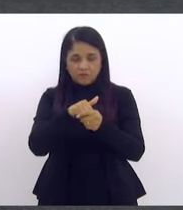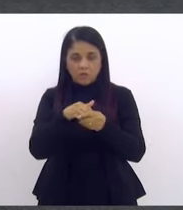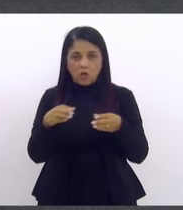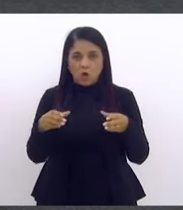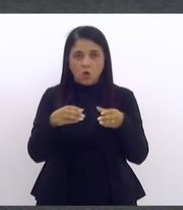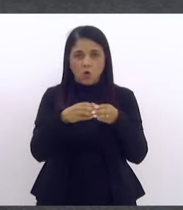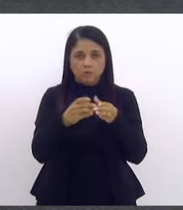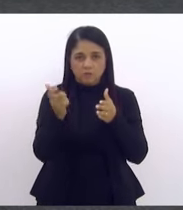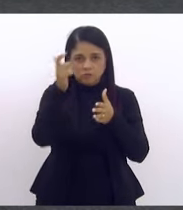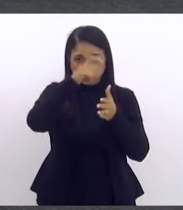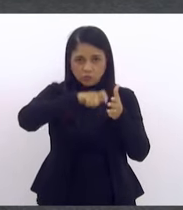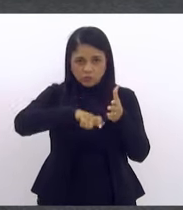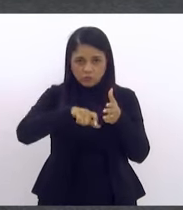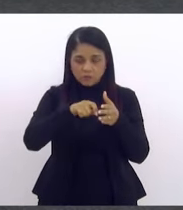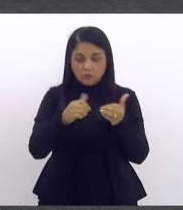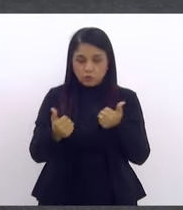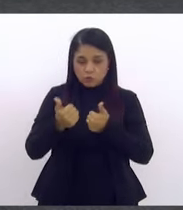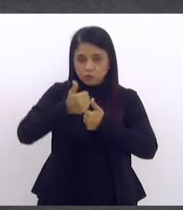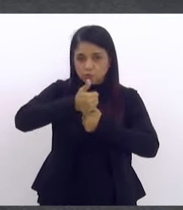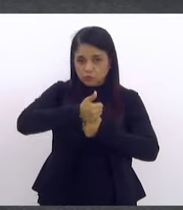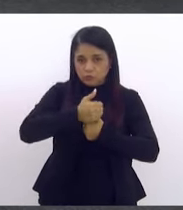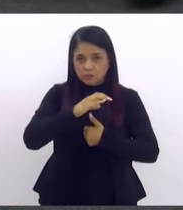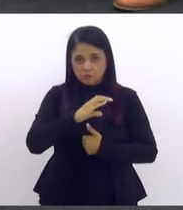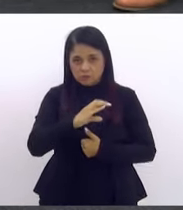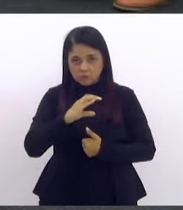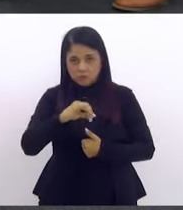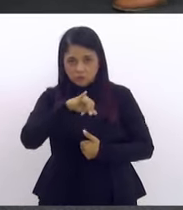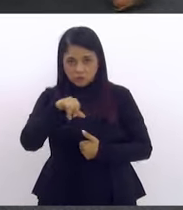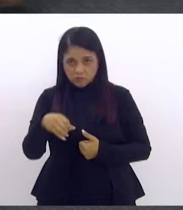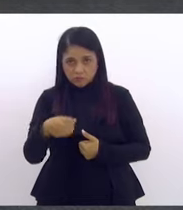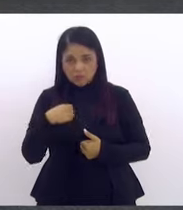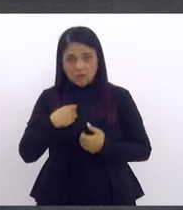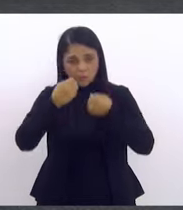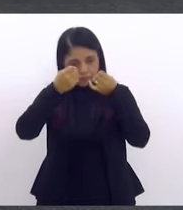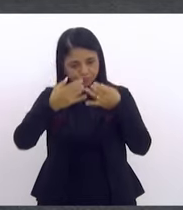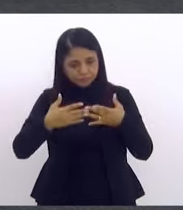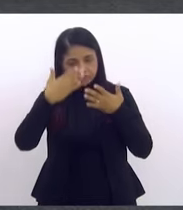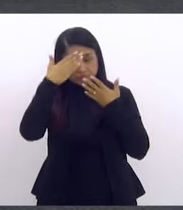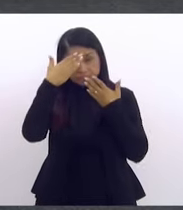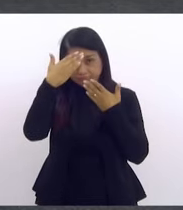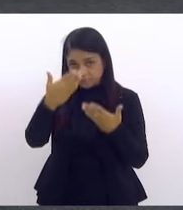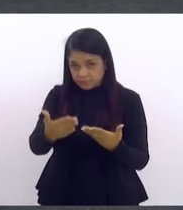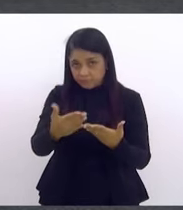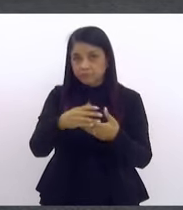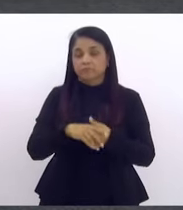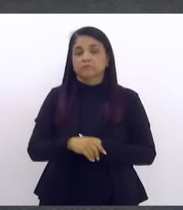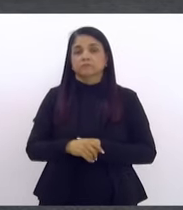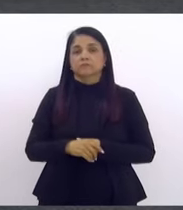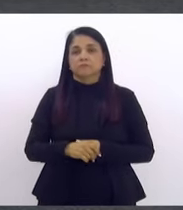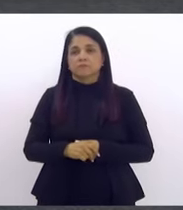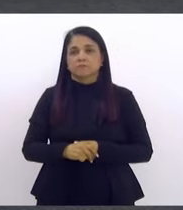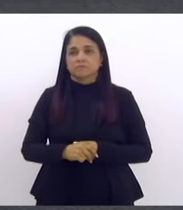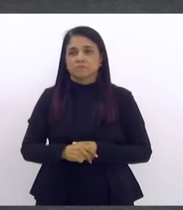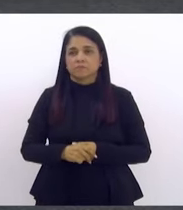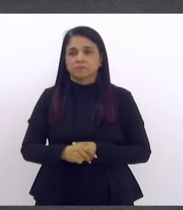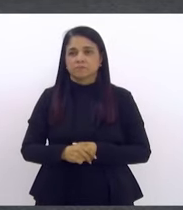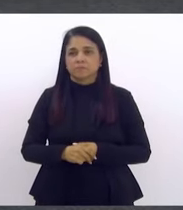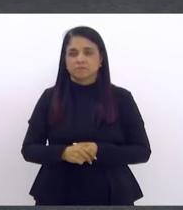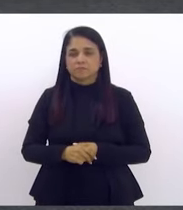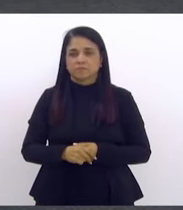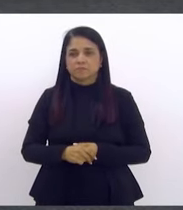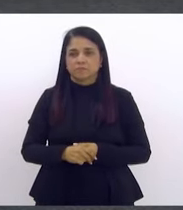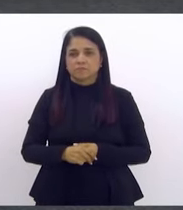no substitutivo da CCJ, fiz aqui os meus agradecimentos. Senhor presidente,